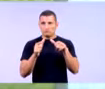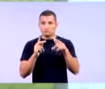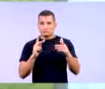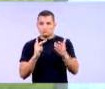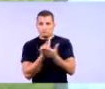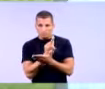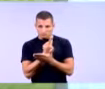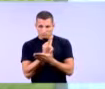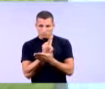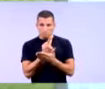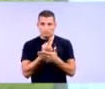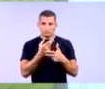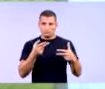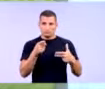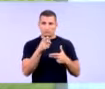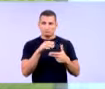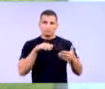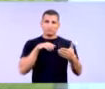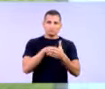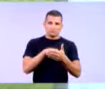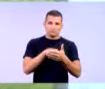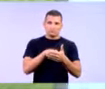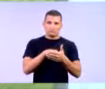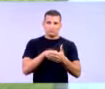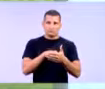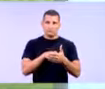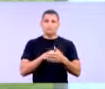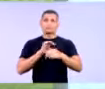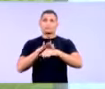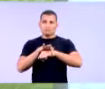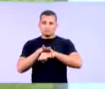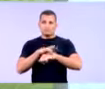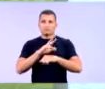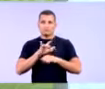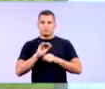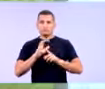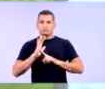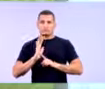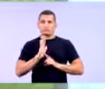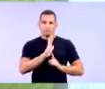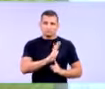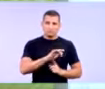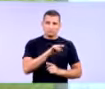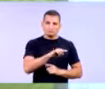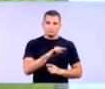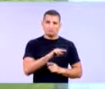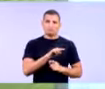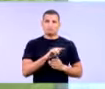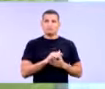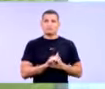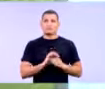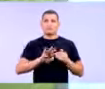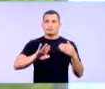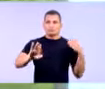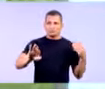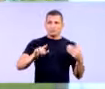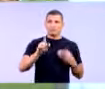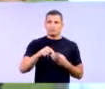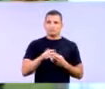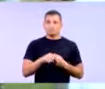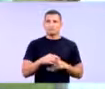alguma coisa nesse meio tempo, você se acidentou, esse seguro de vida vai cobrir, né, o período que você estiver afastado. É para isso